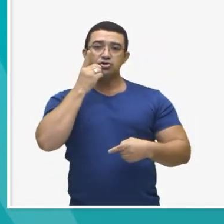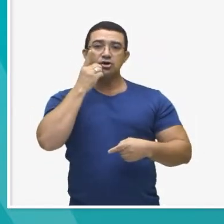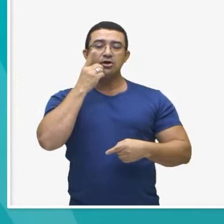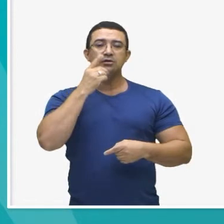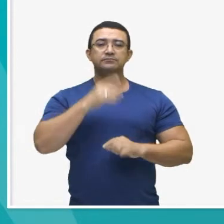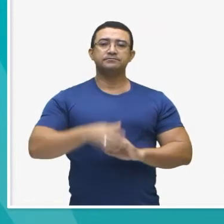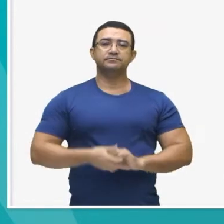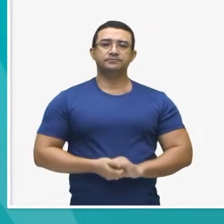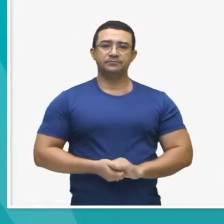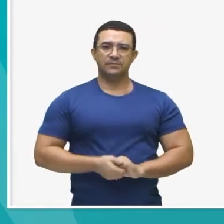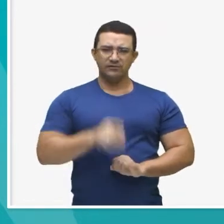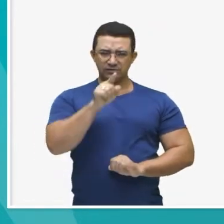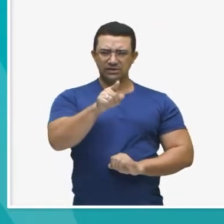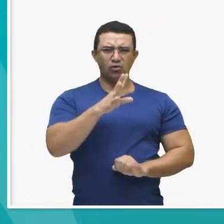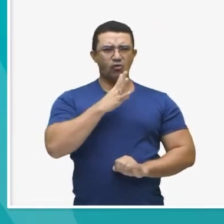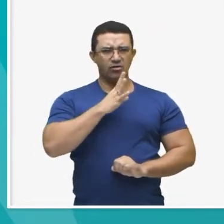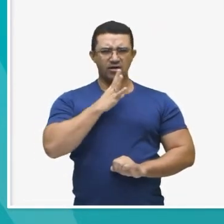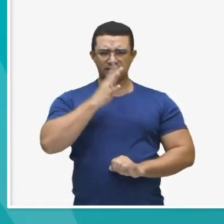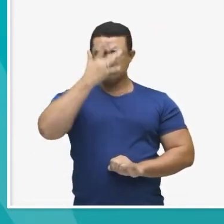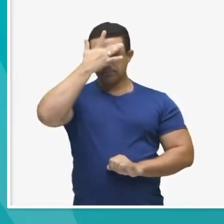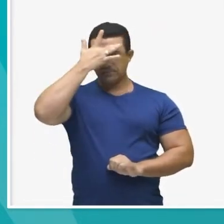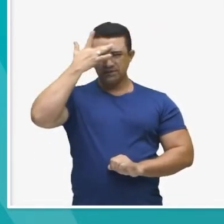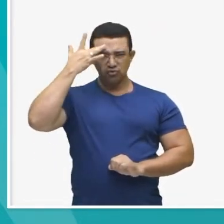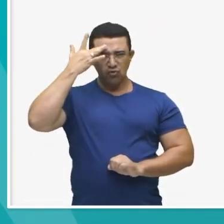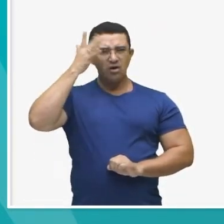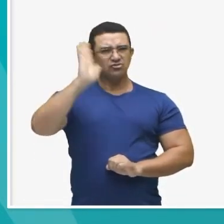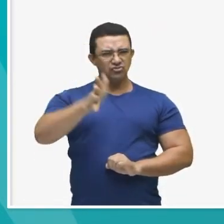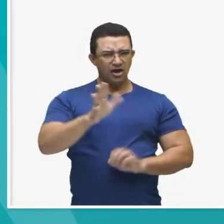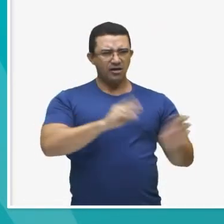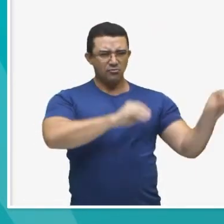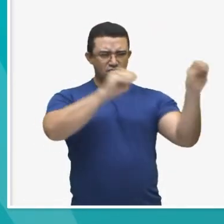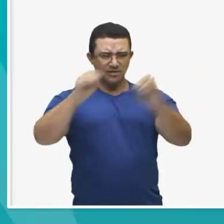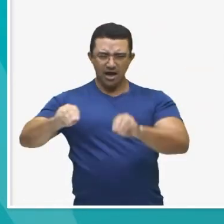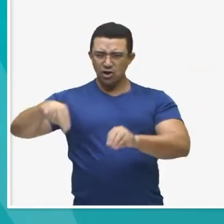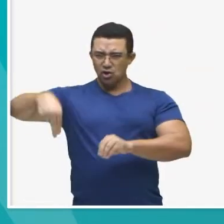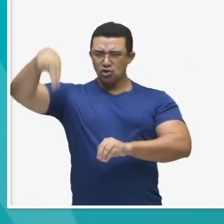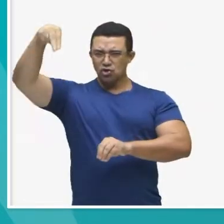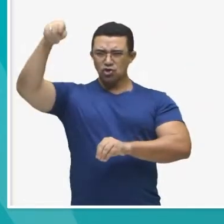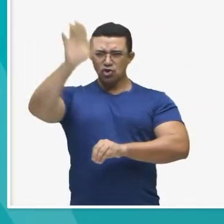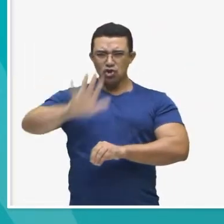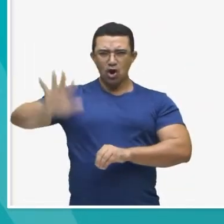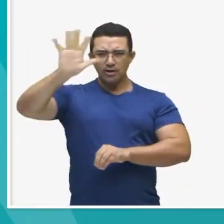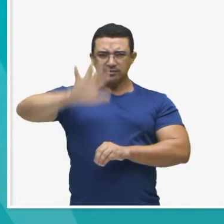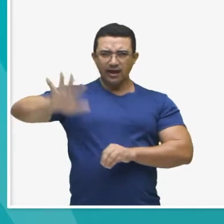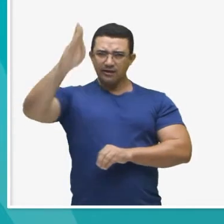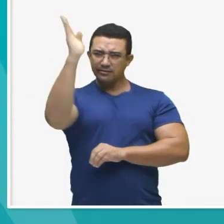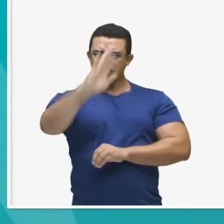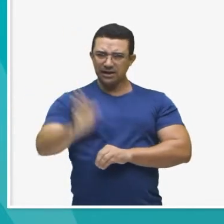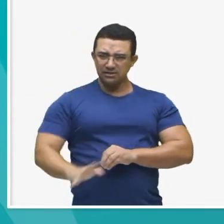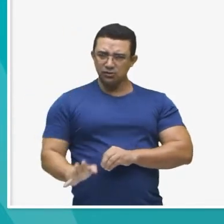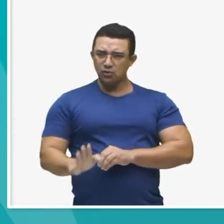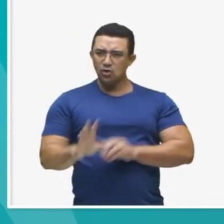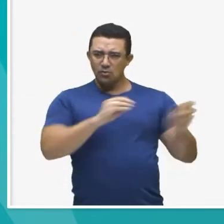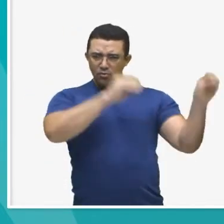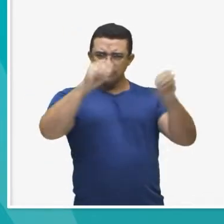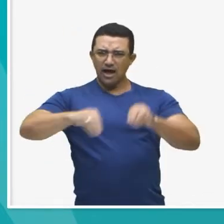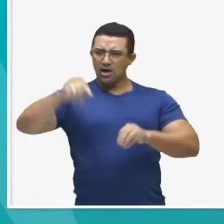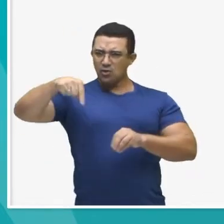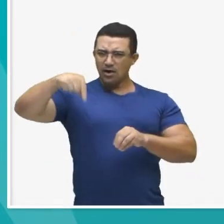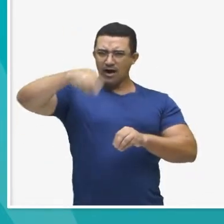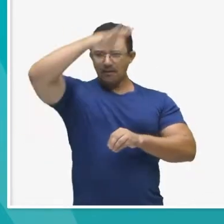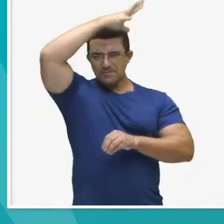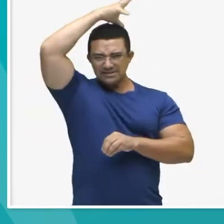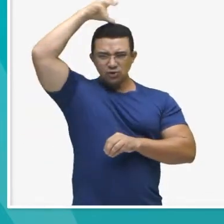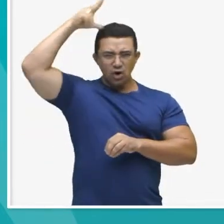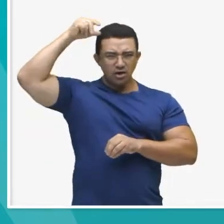aula. Você conhece pessoas que migraram do Nordeste brasileiro para o nosso estado? Porque sim, nós também